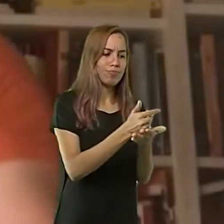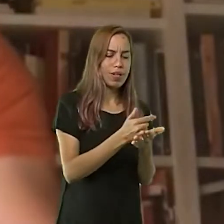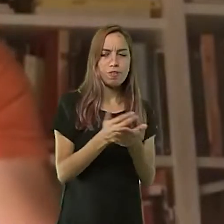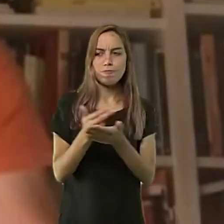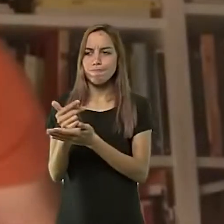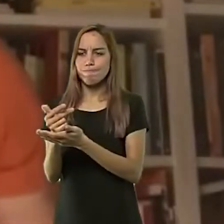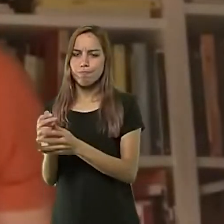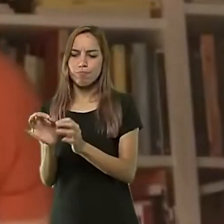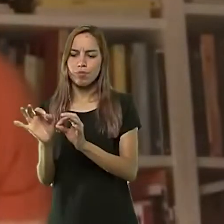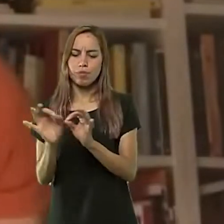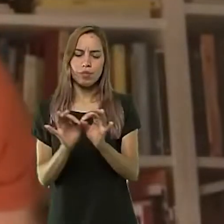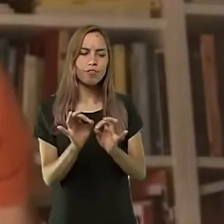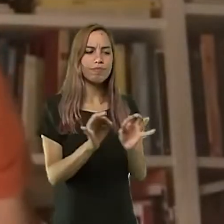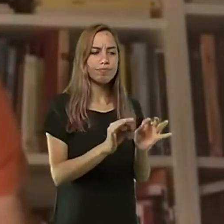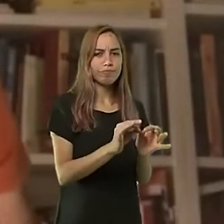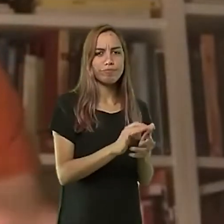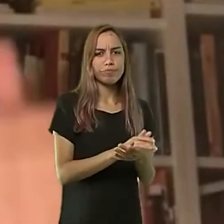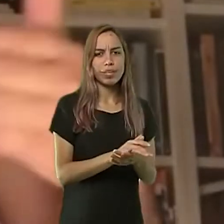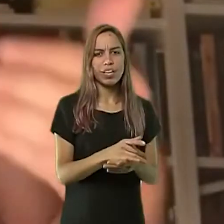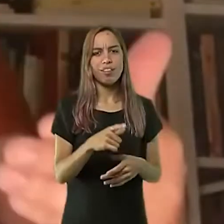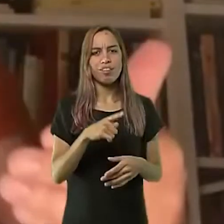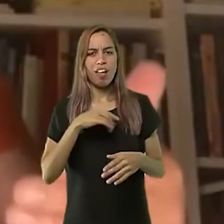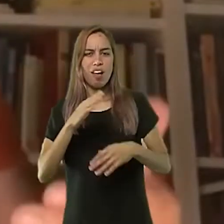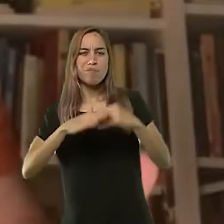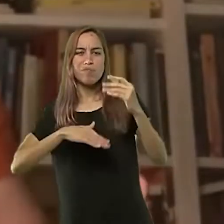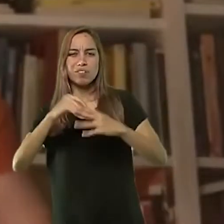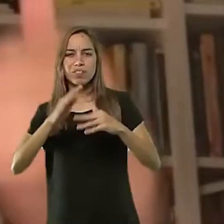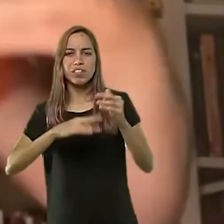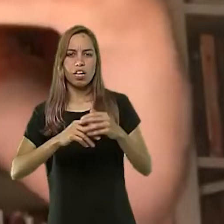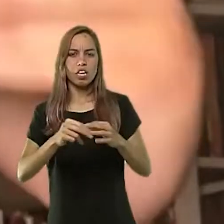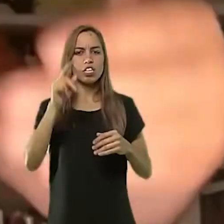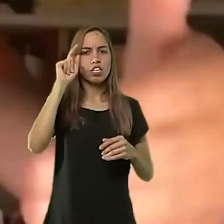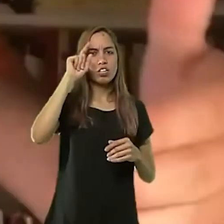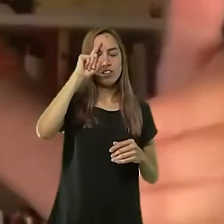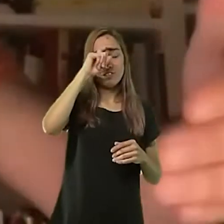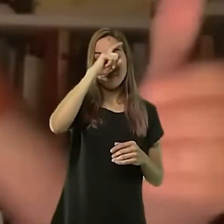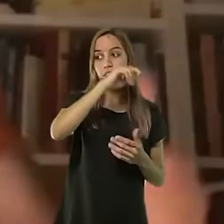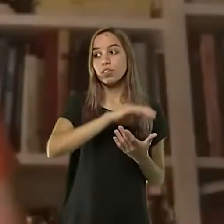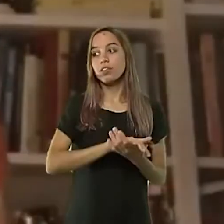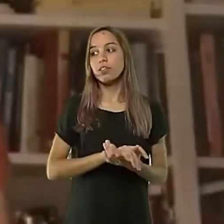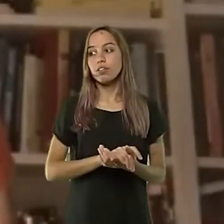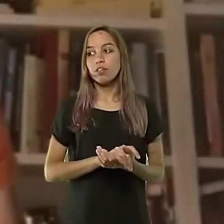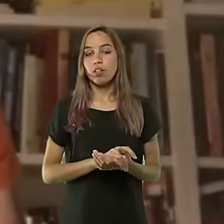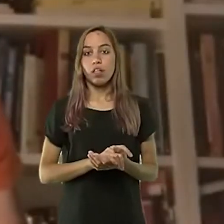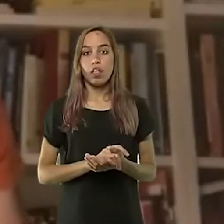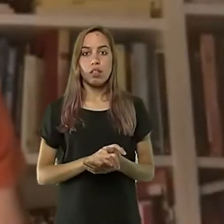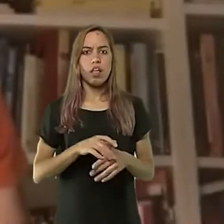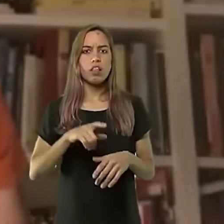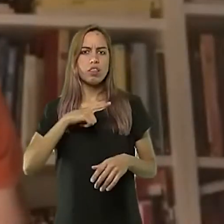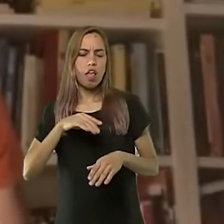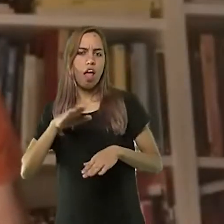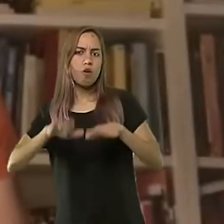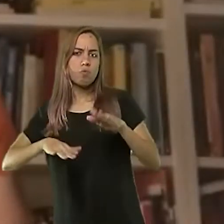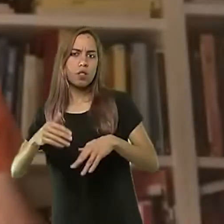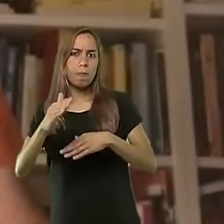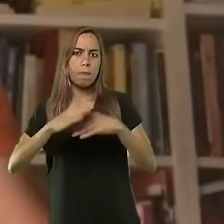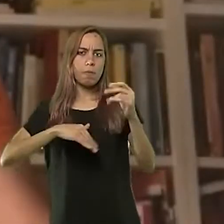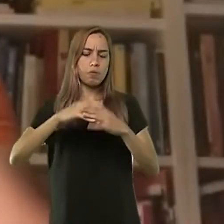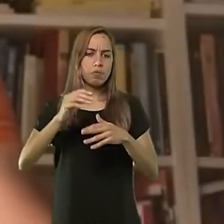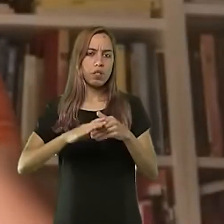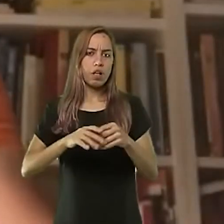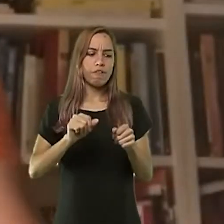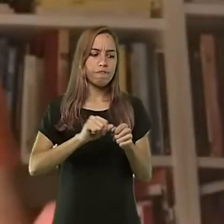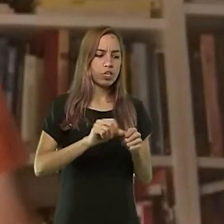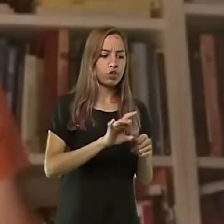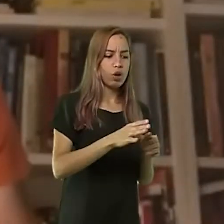existe uma profissão na animação que são os intervalistas, são as pessoas que só fazem os intervalos dos desenhos principais.